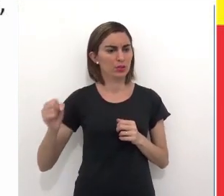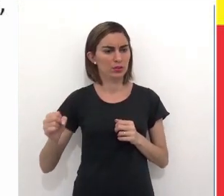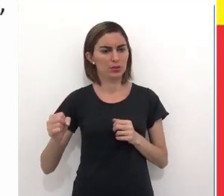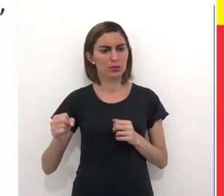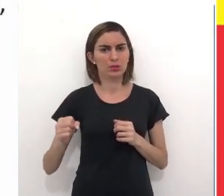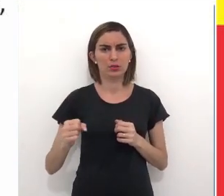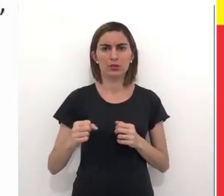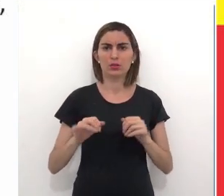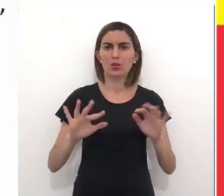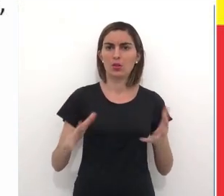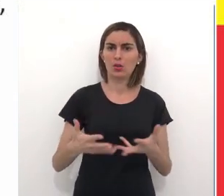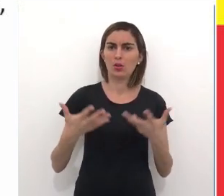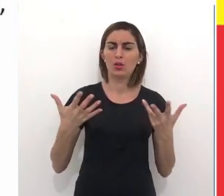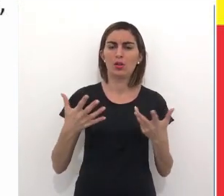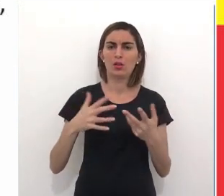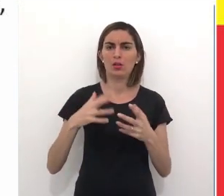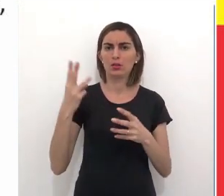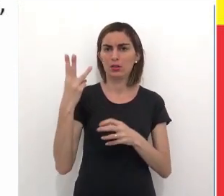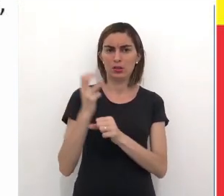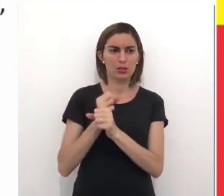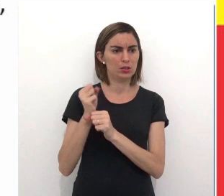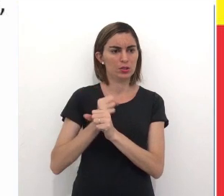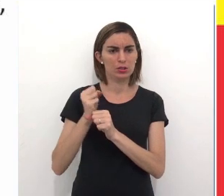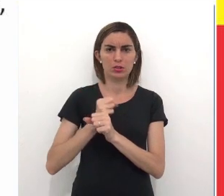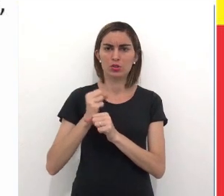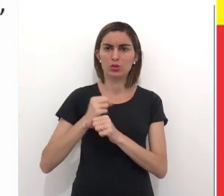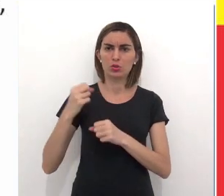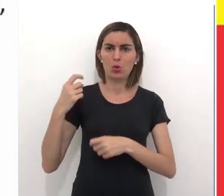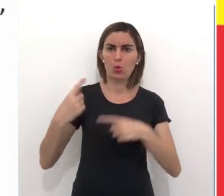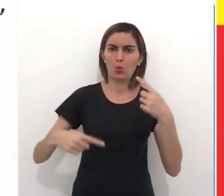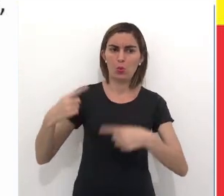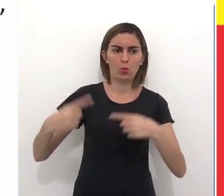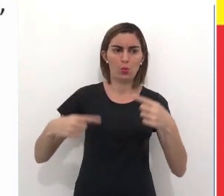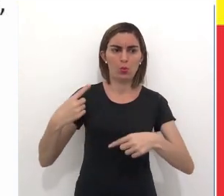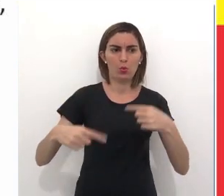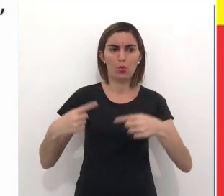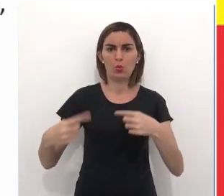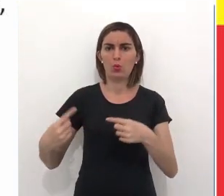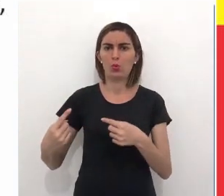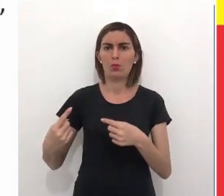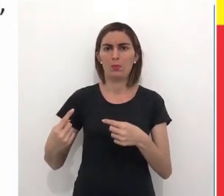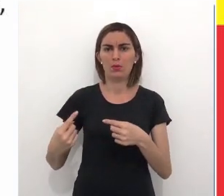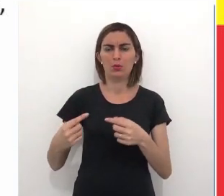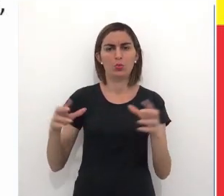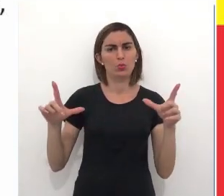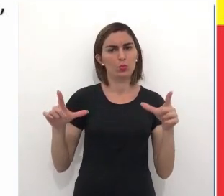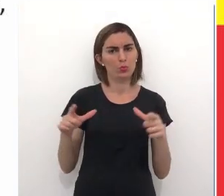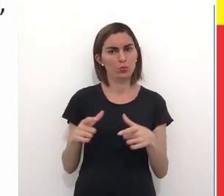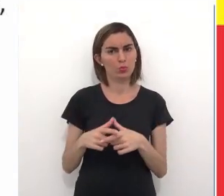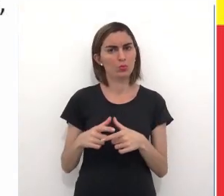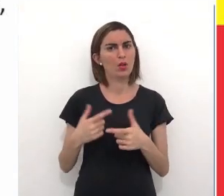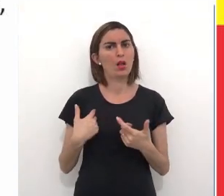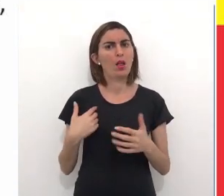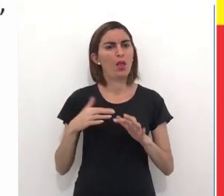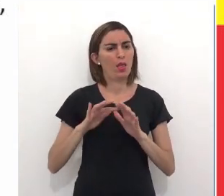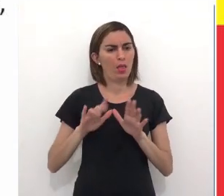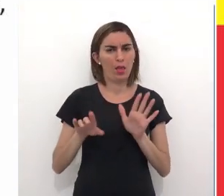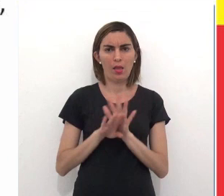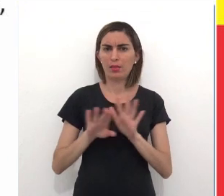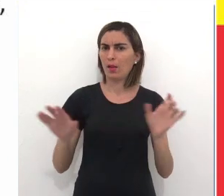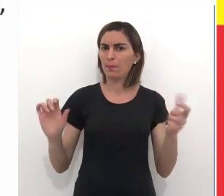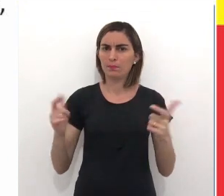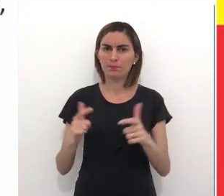favor. Ao cabo de 3 anos, os combates foram intermitentes, até